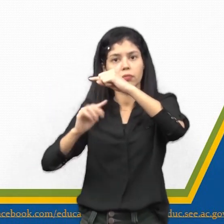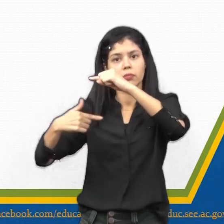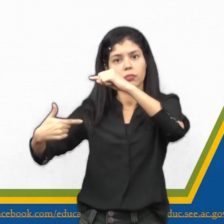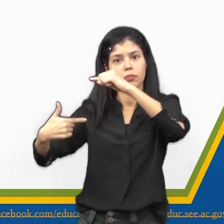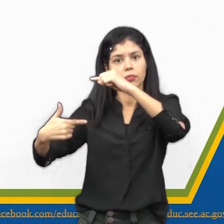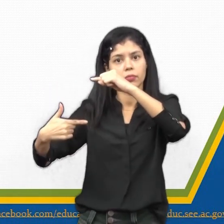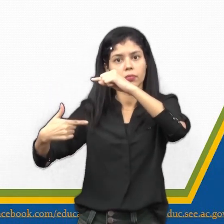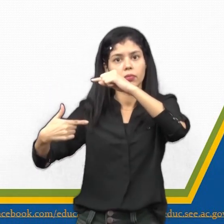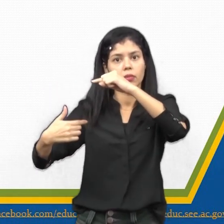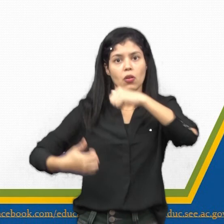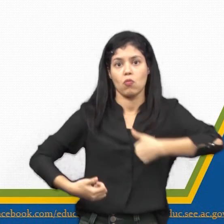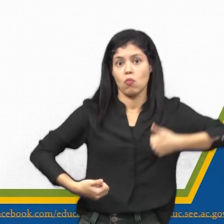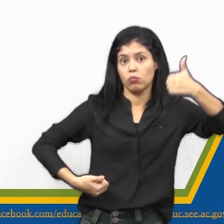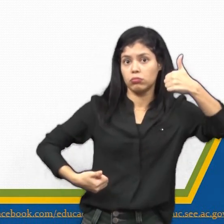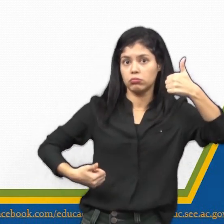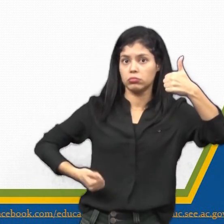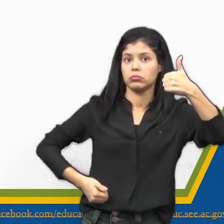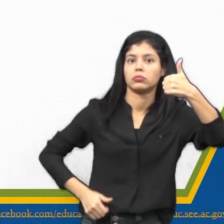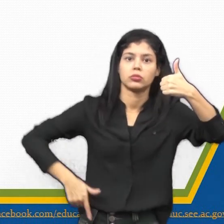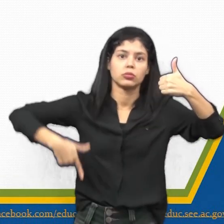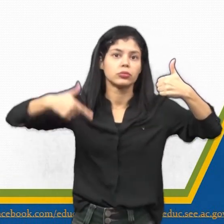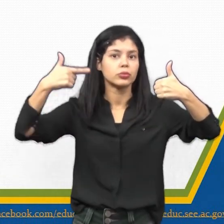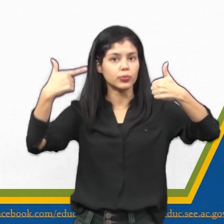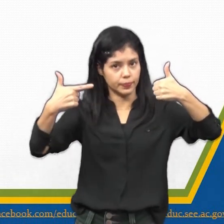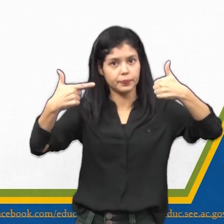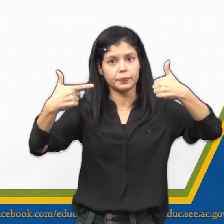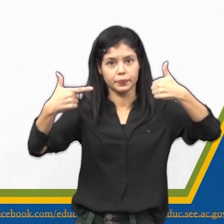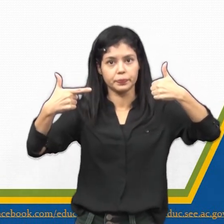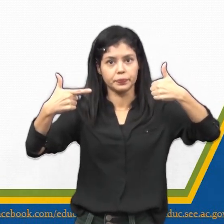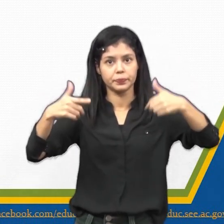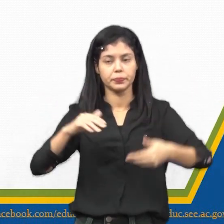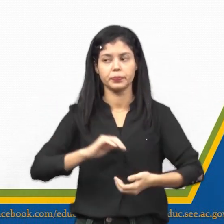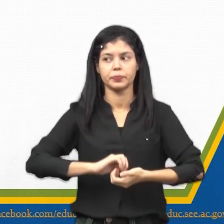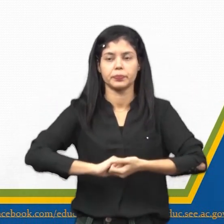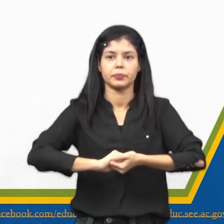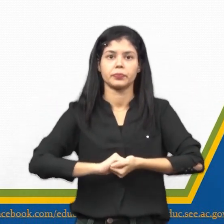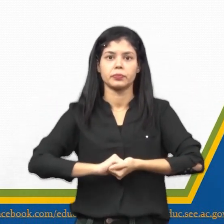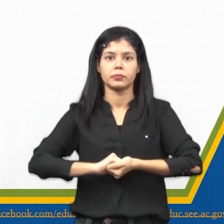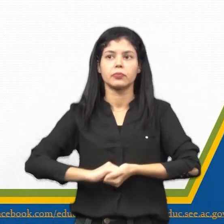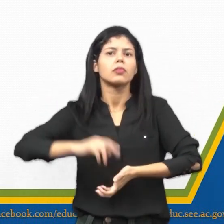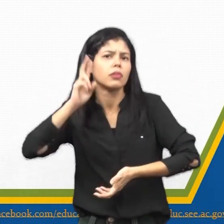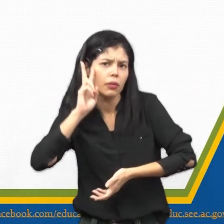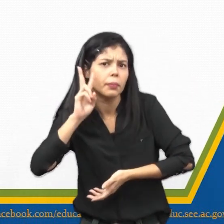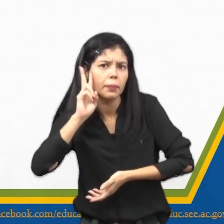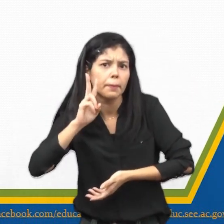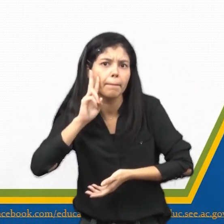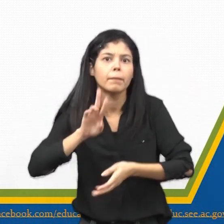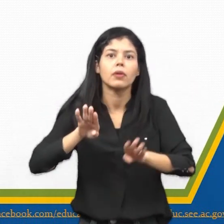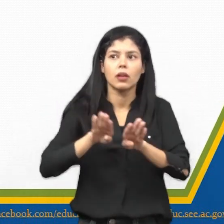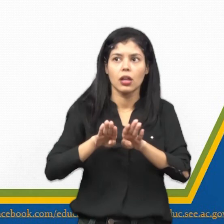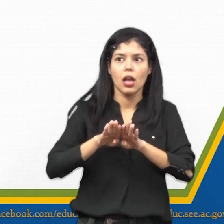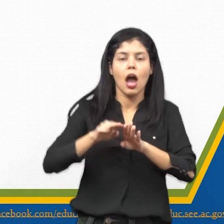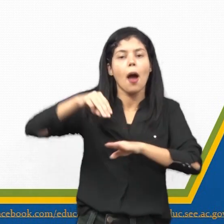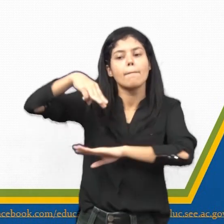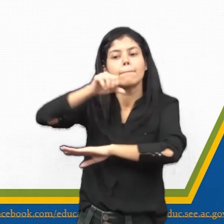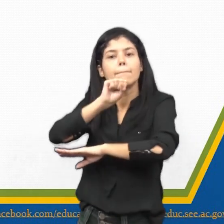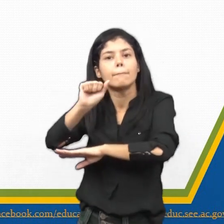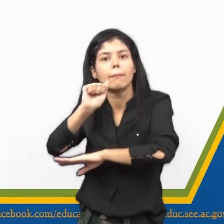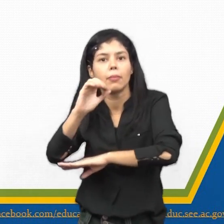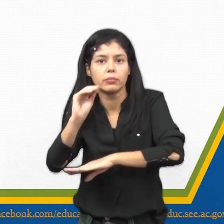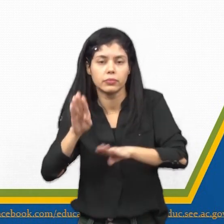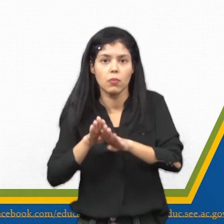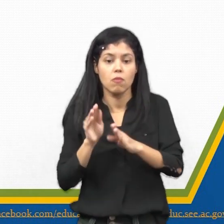Ou seja, estado 1 do gás e o estado 2 do gás. Lembrando que a massa do gás deve